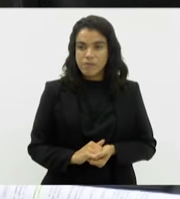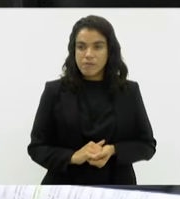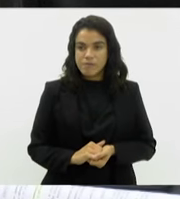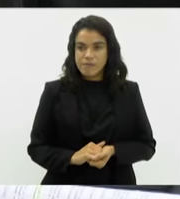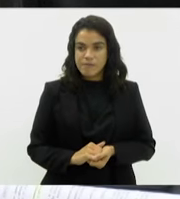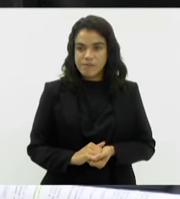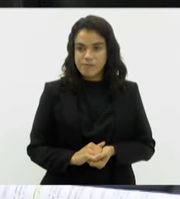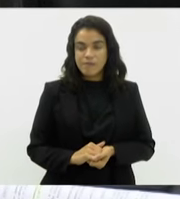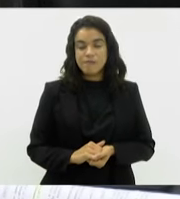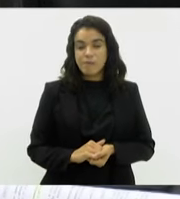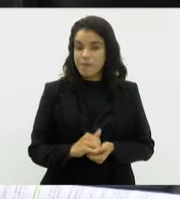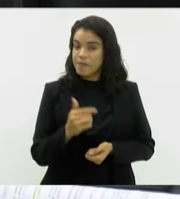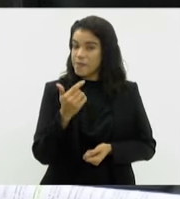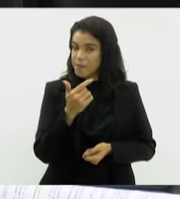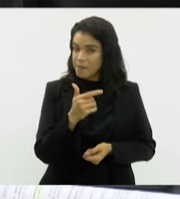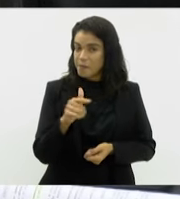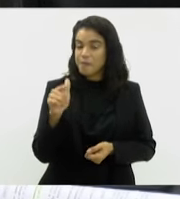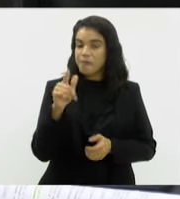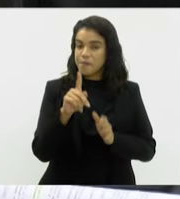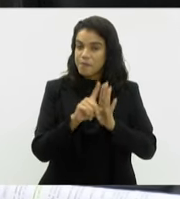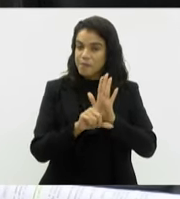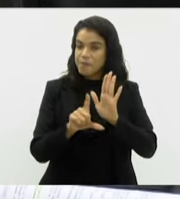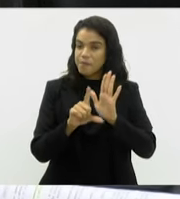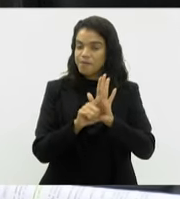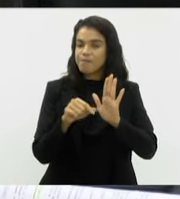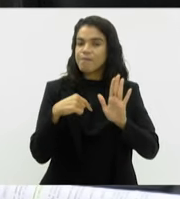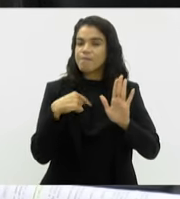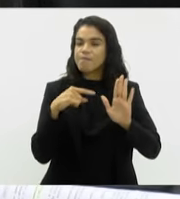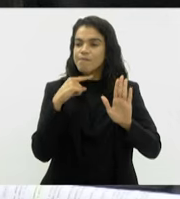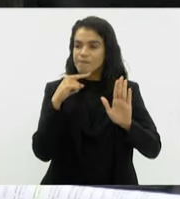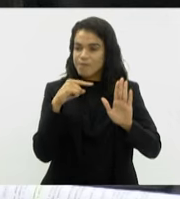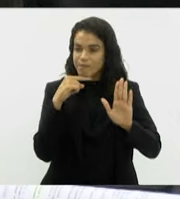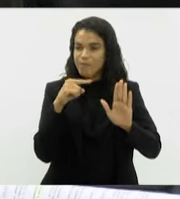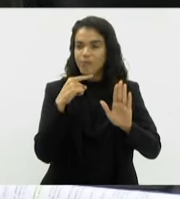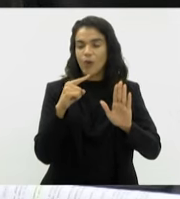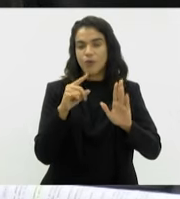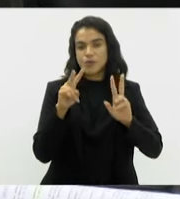É outro que eu também tenho muita dúvida da constitucionalidade.